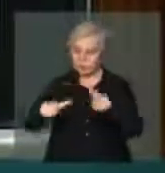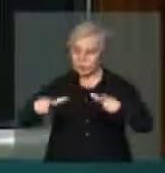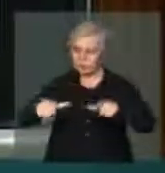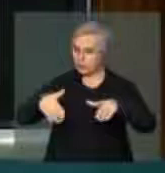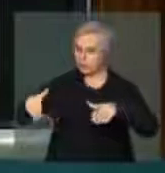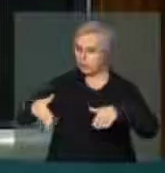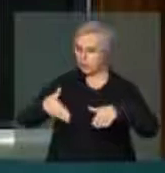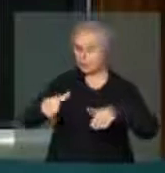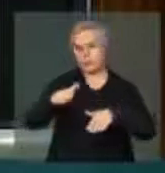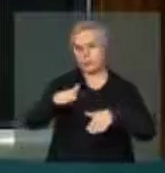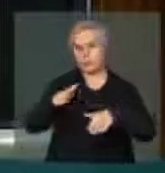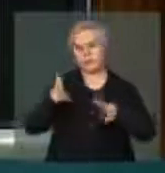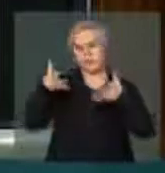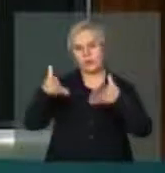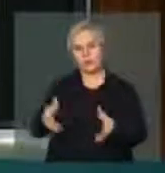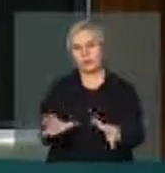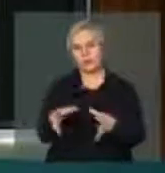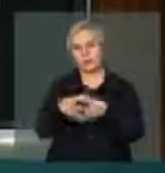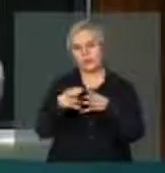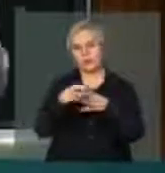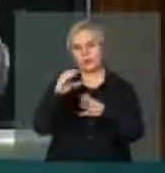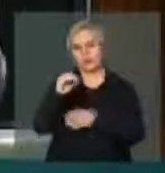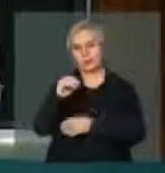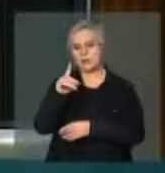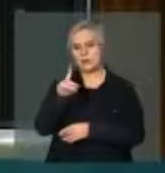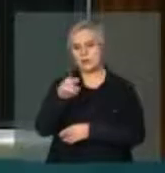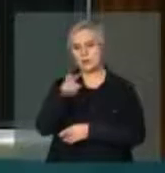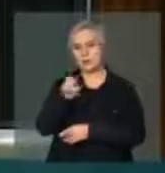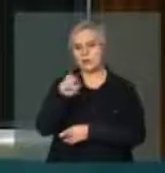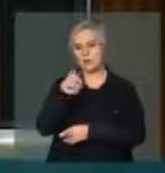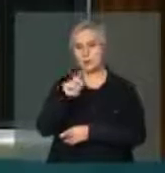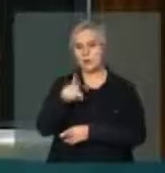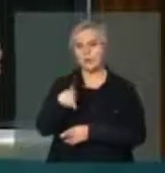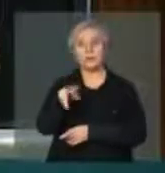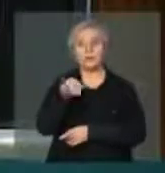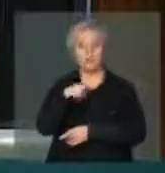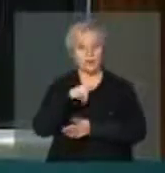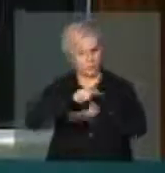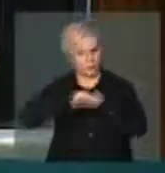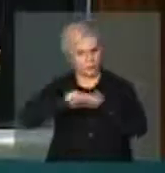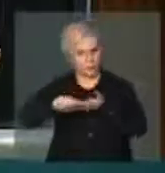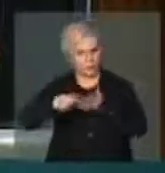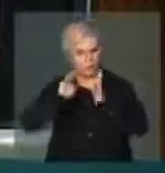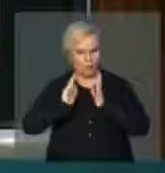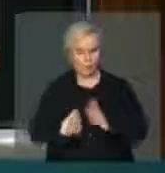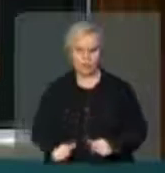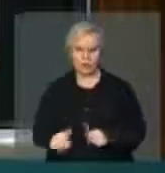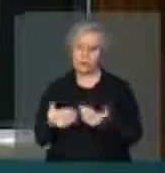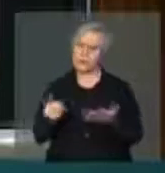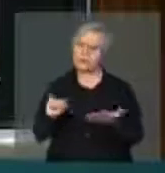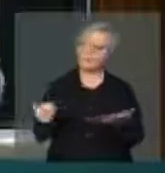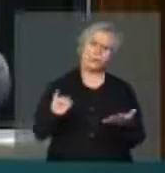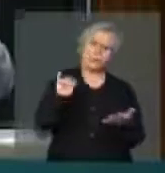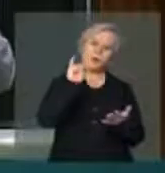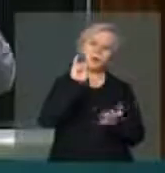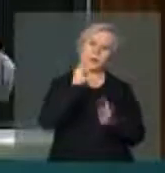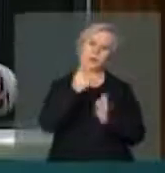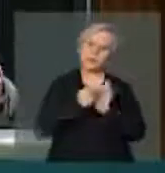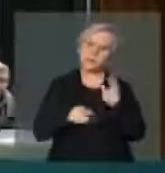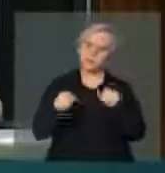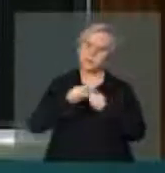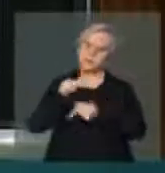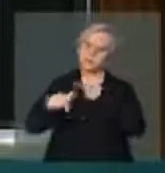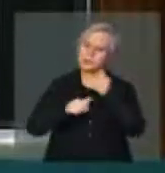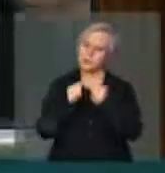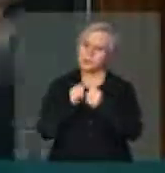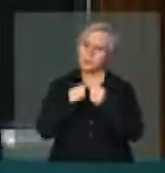da Codevasf estão sendo saneados. Então, são obras importantes que a gente